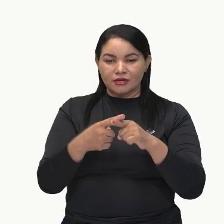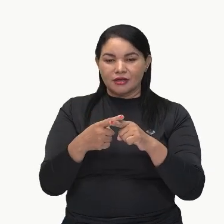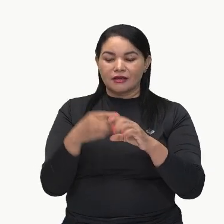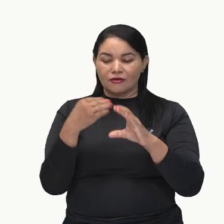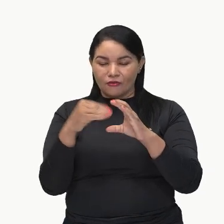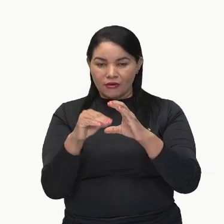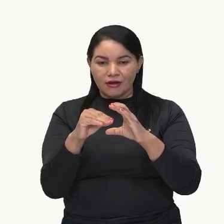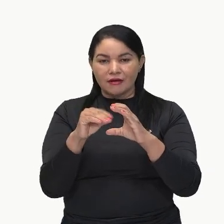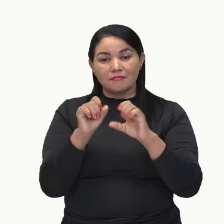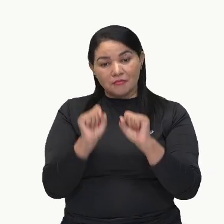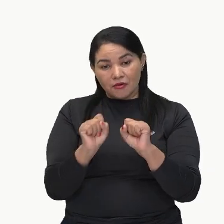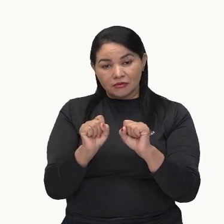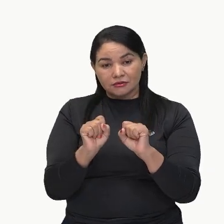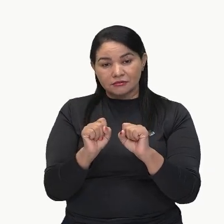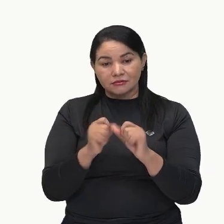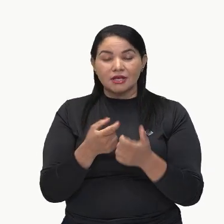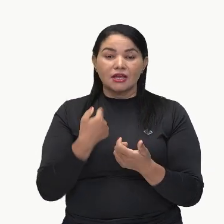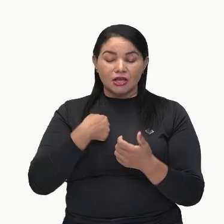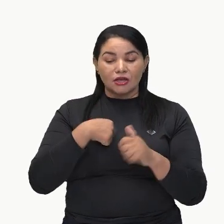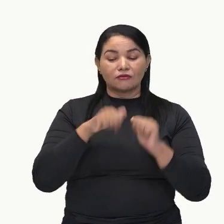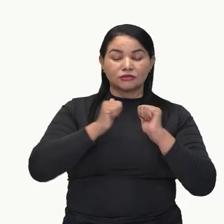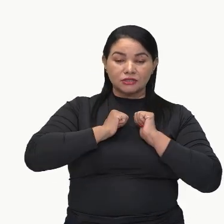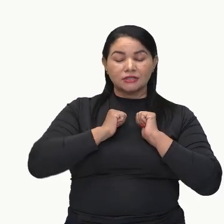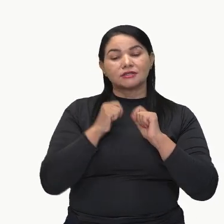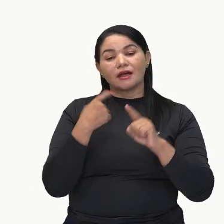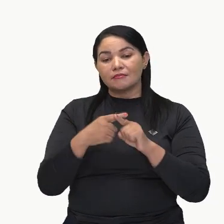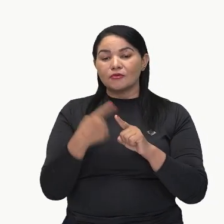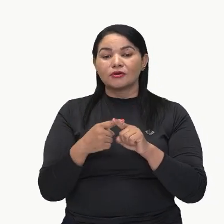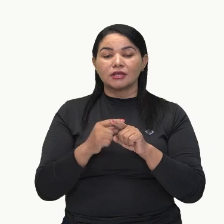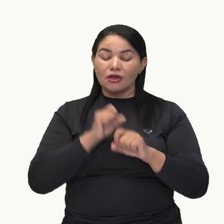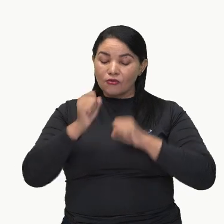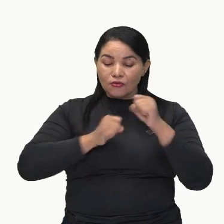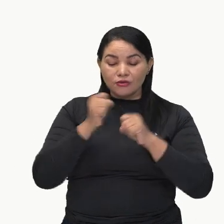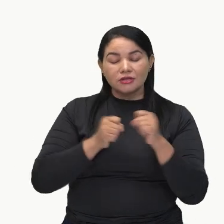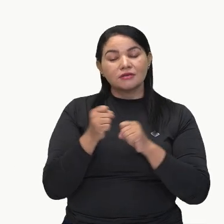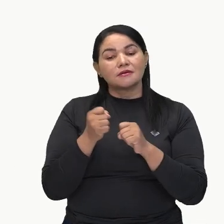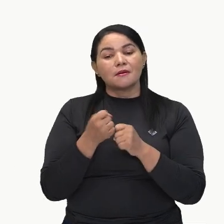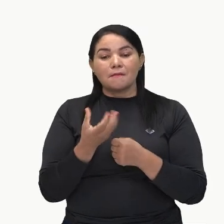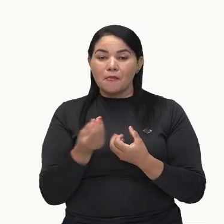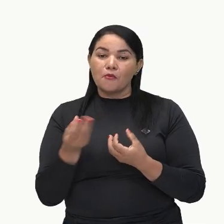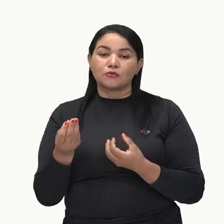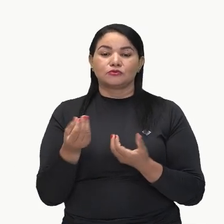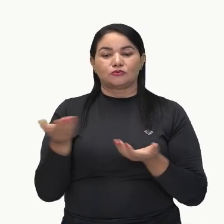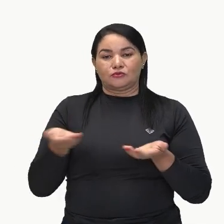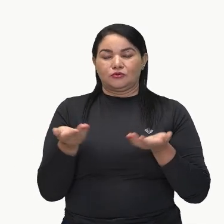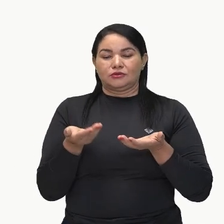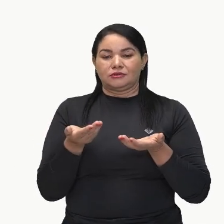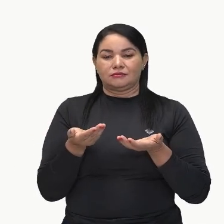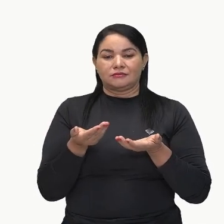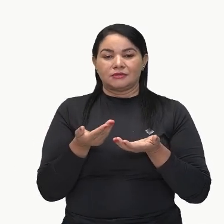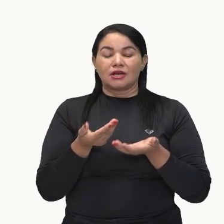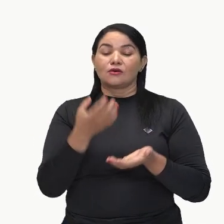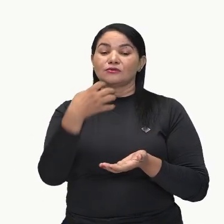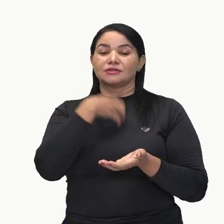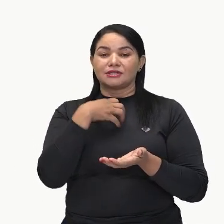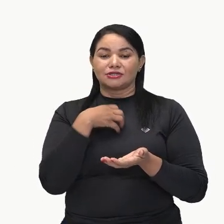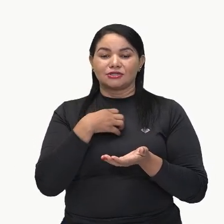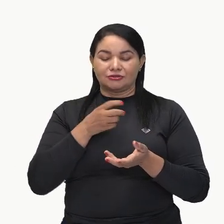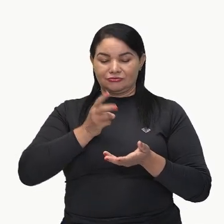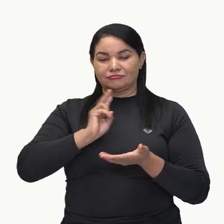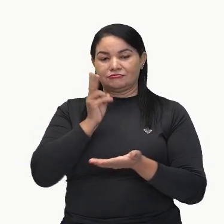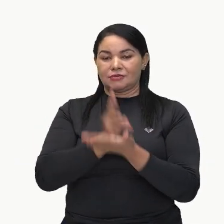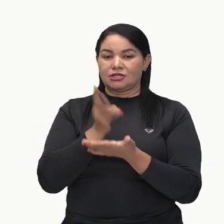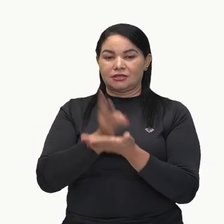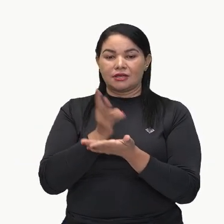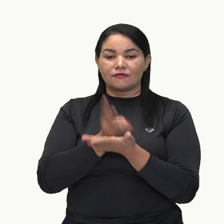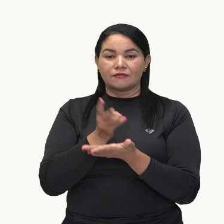Vou descansar porque corri muito hoje. E o sentido permanece, né? Eu